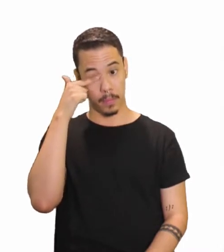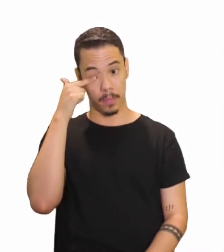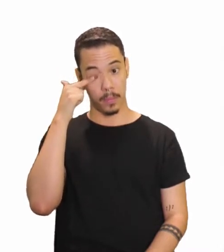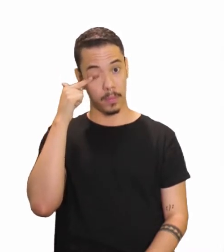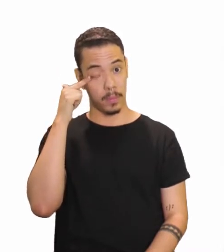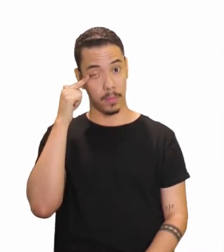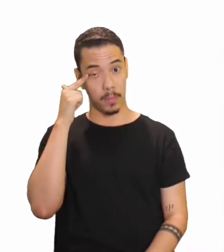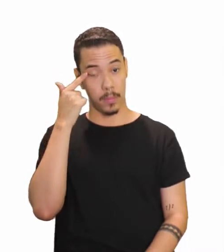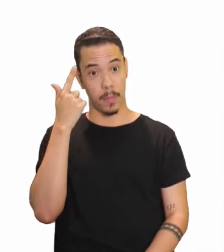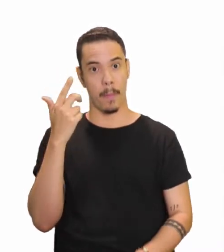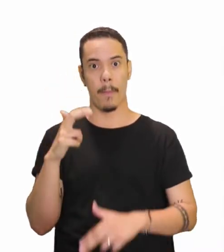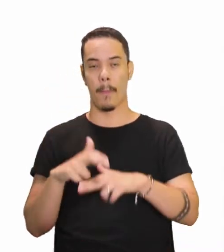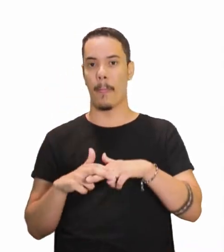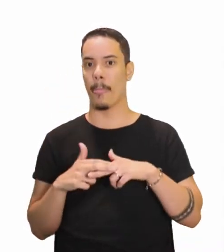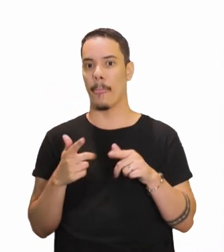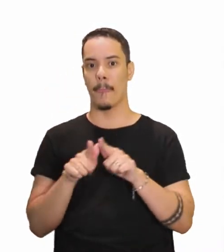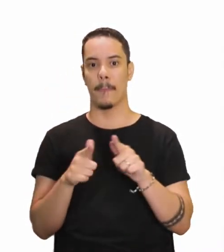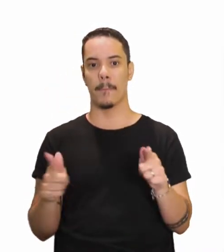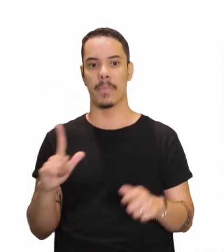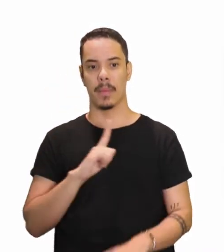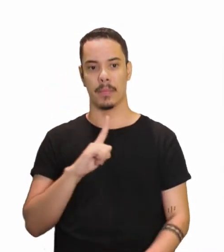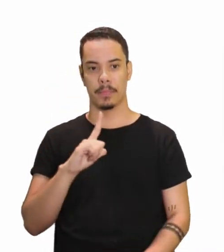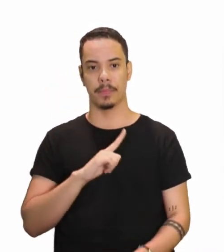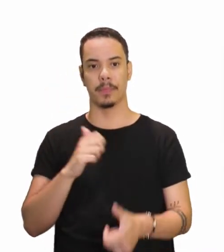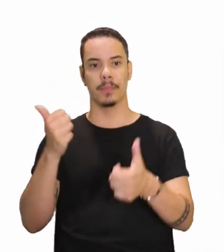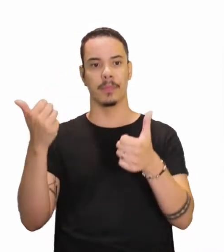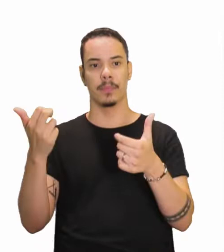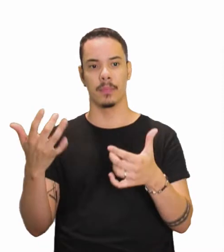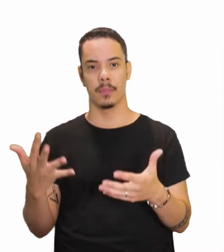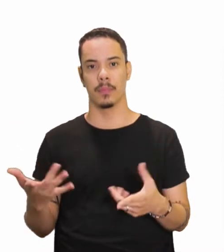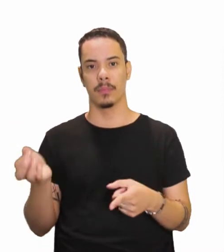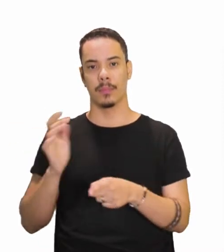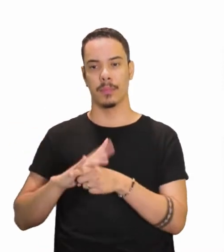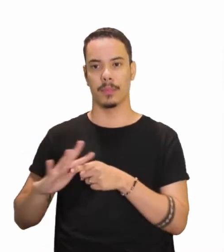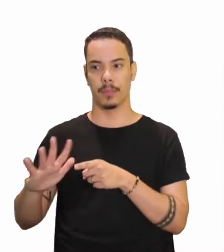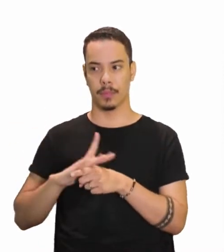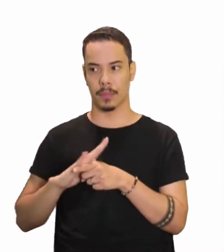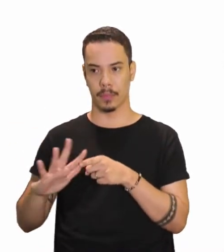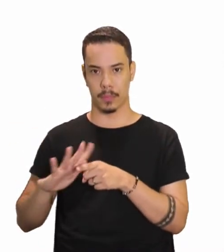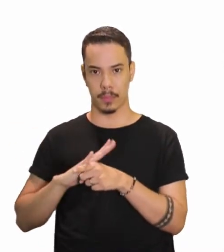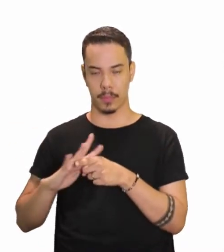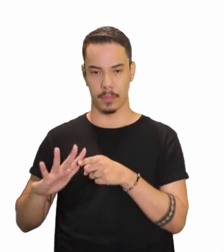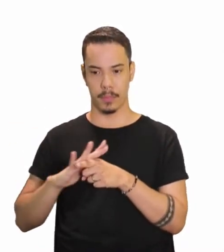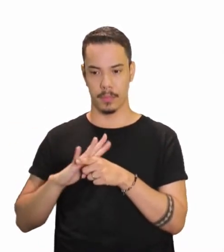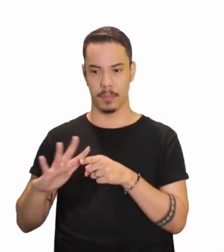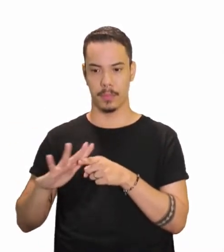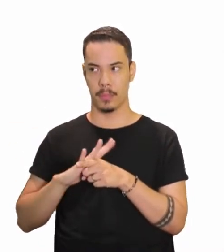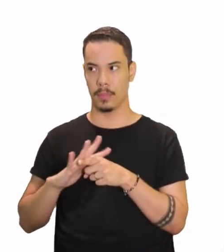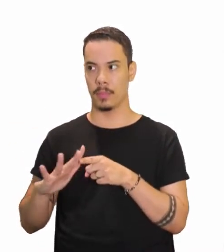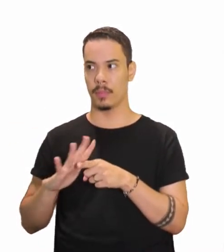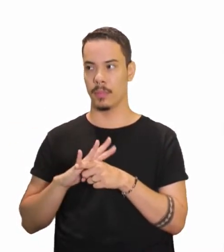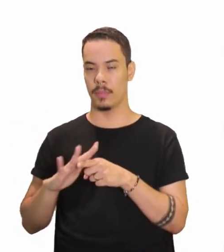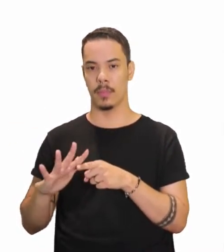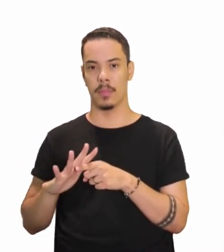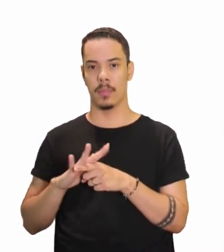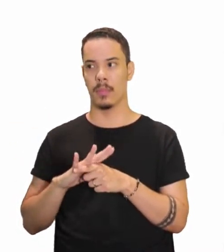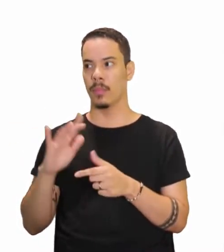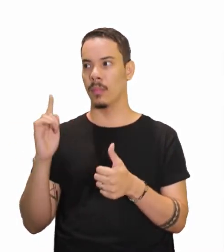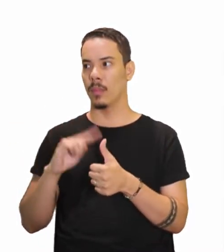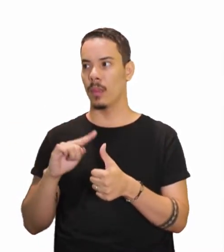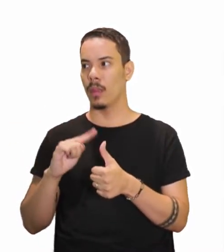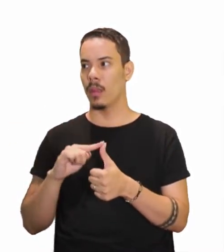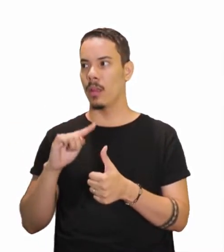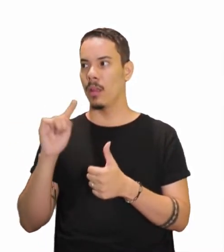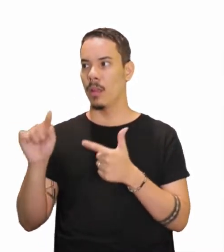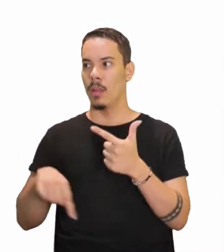sons, né? Produzida aí pelos falantes da língua para se comunicar. É a fonologia. Aí temos a segunda